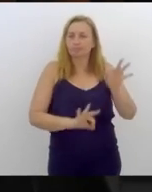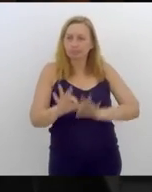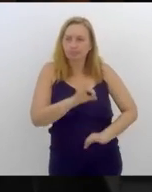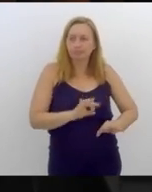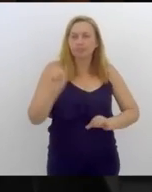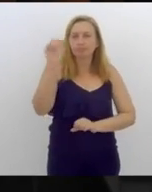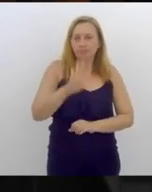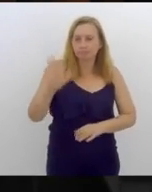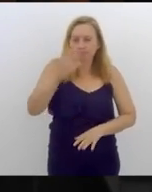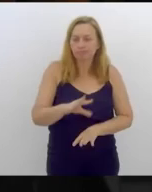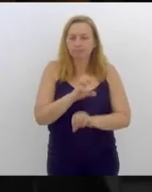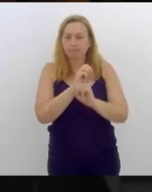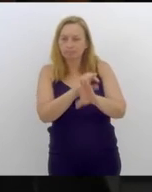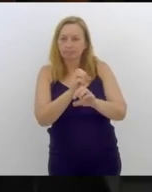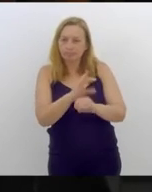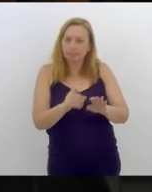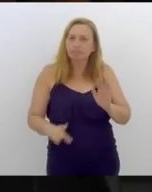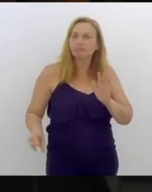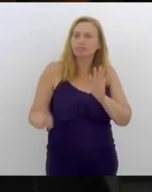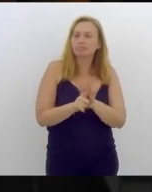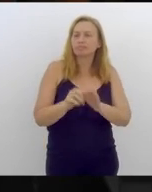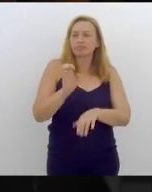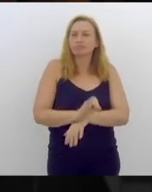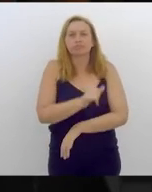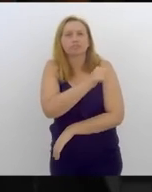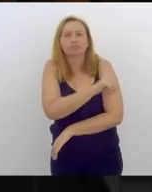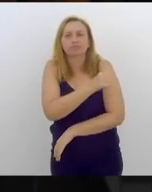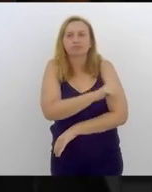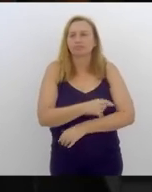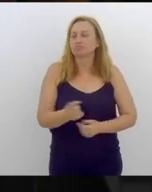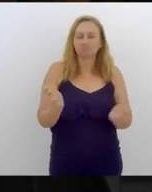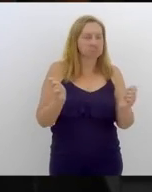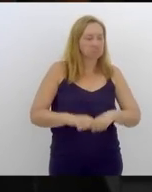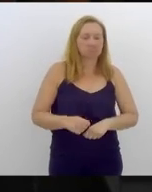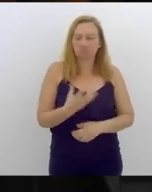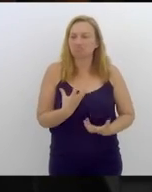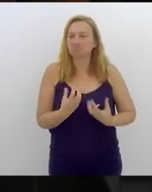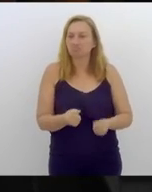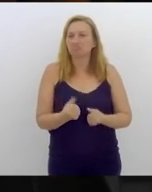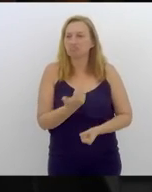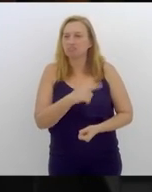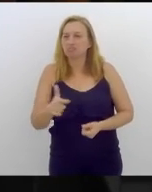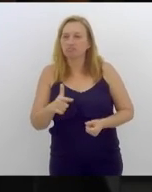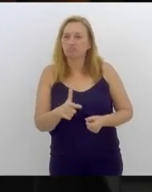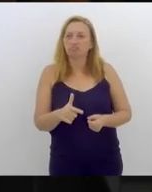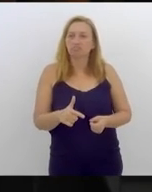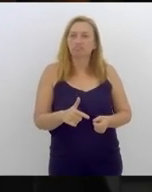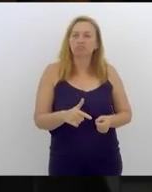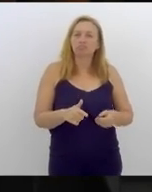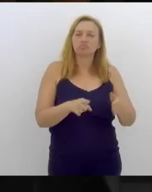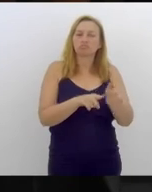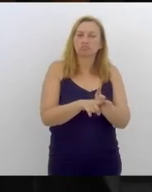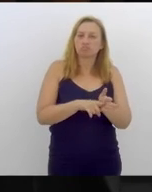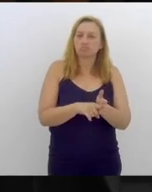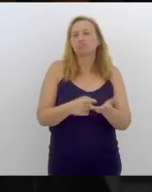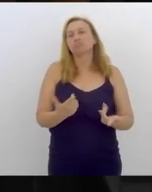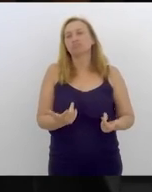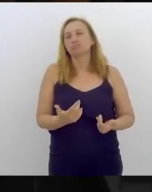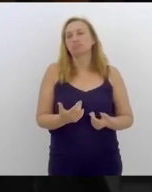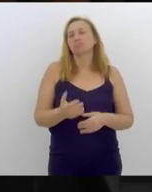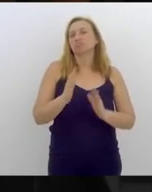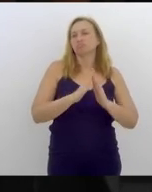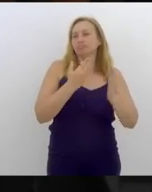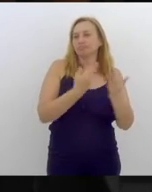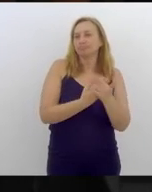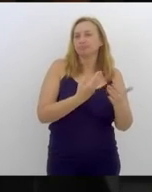de tá nas leis aqui do Estado do Rio de Janeiro não dá para aceitar que não haja consulta às escolas não dá para